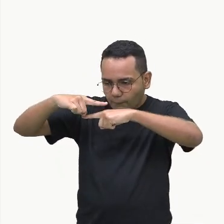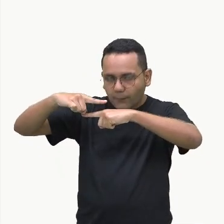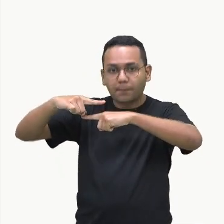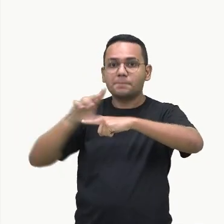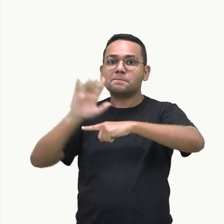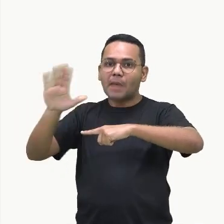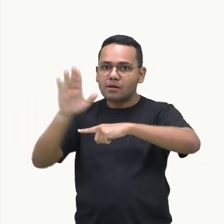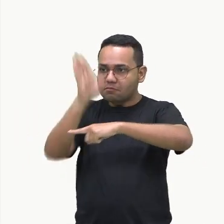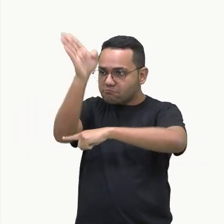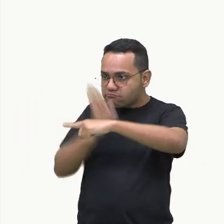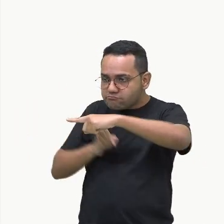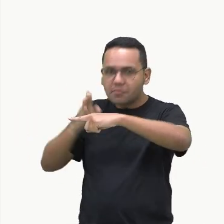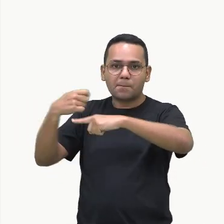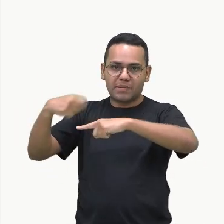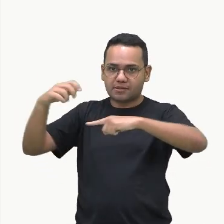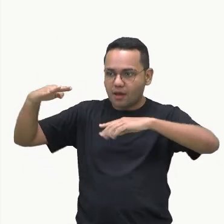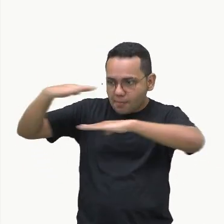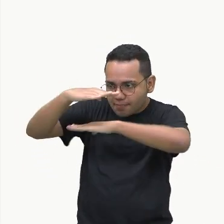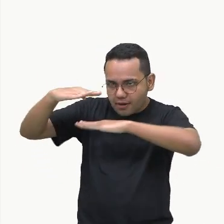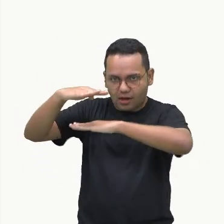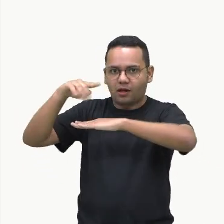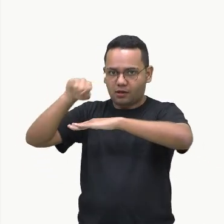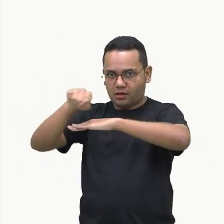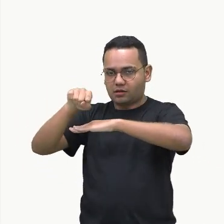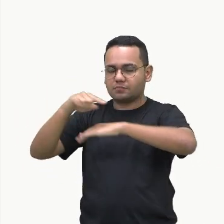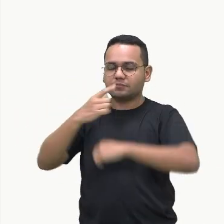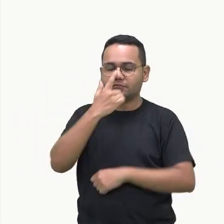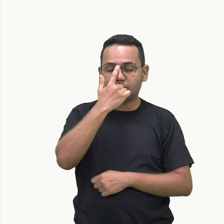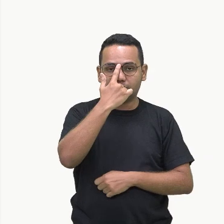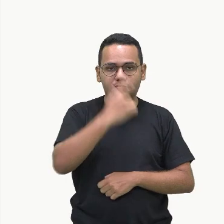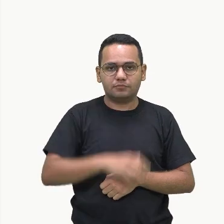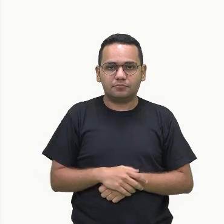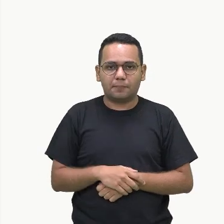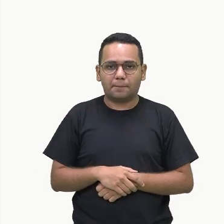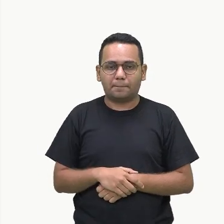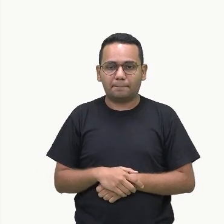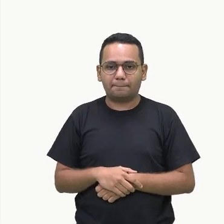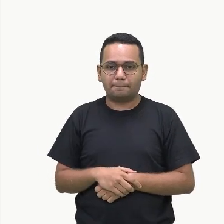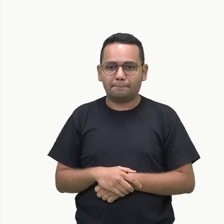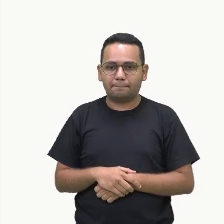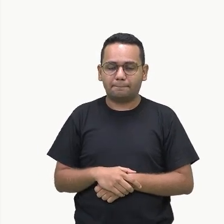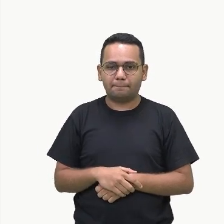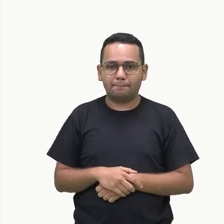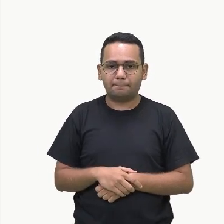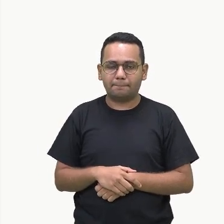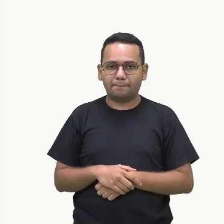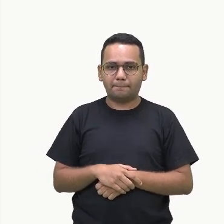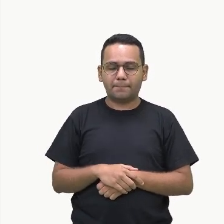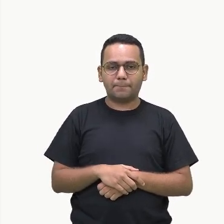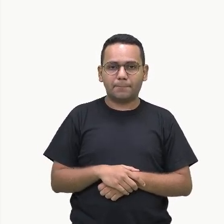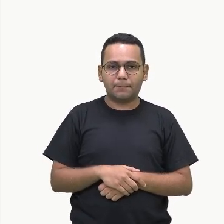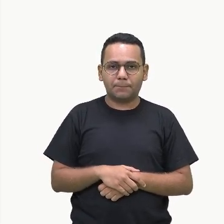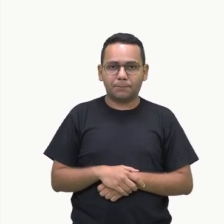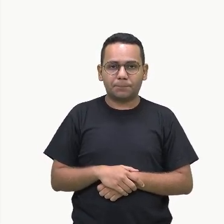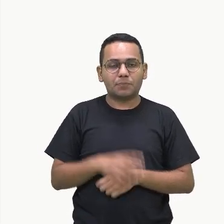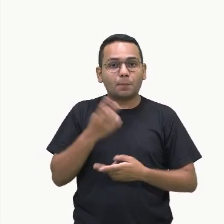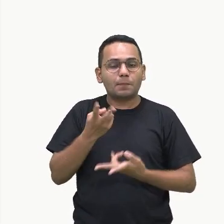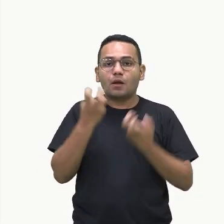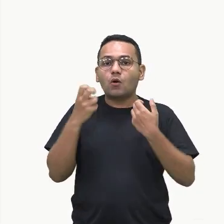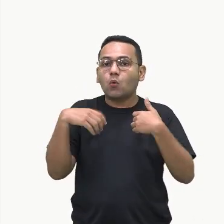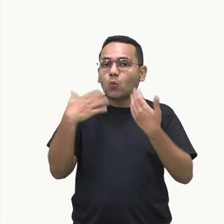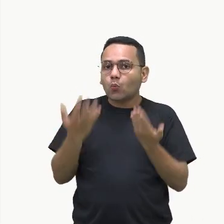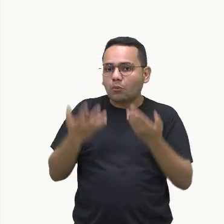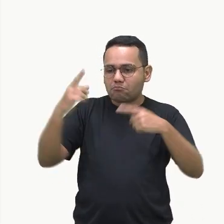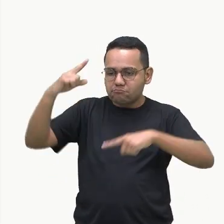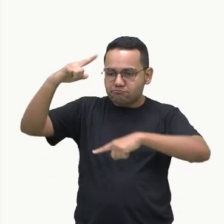paralela, bem aí lembrado, sobrepor a outra, e você vai ver quais são os ângulos aí que vão se sobrepor.